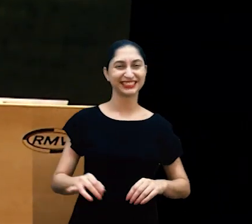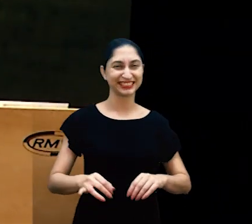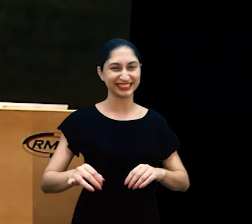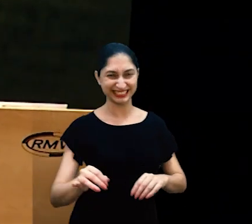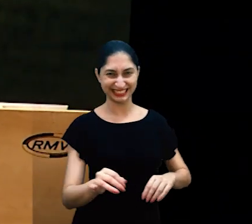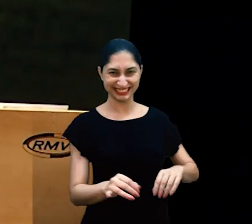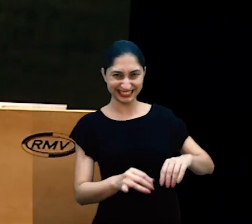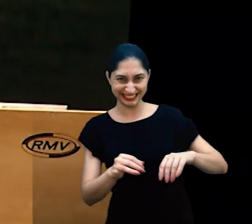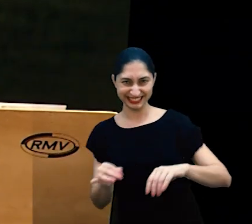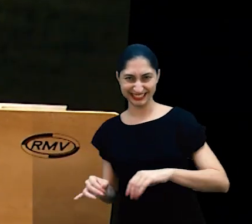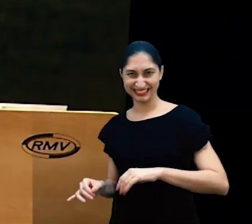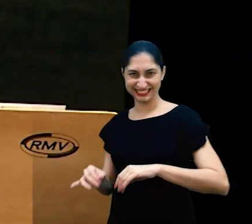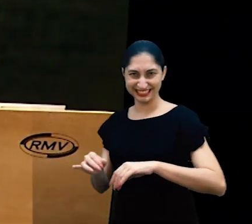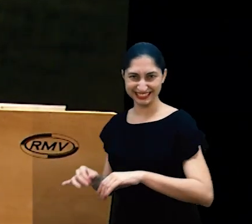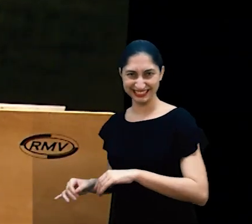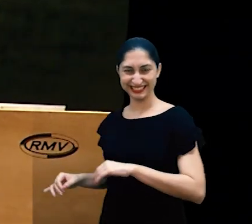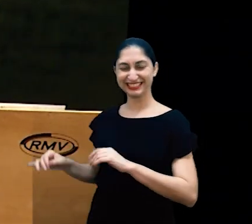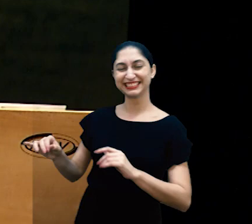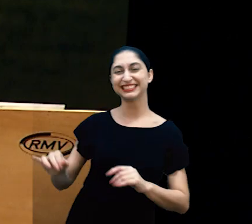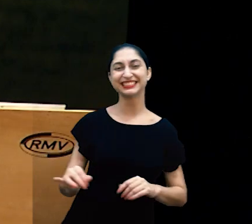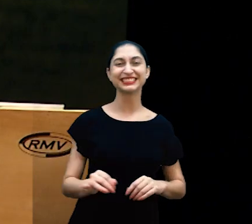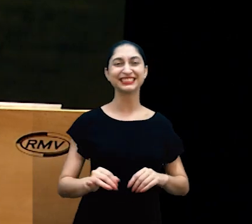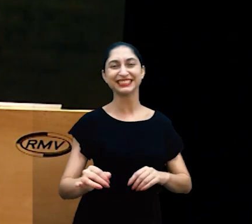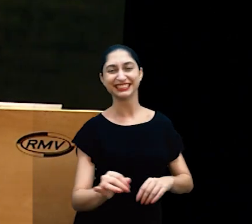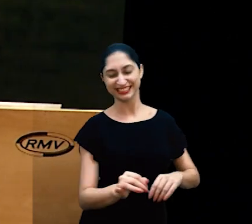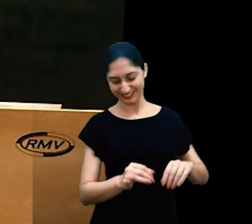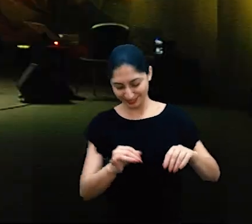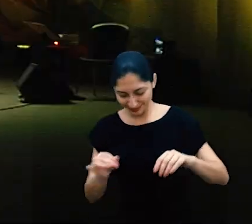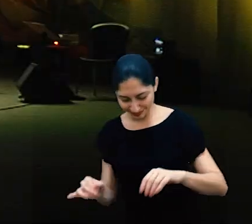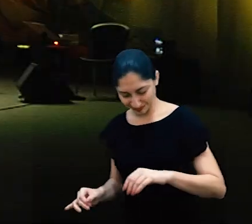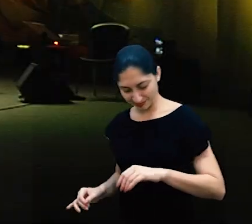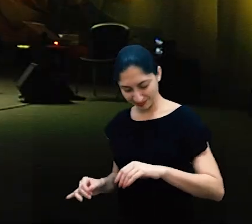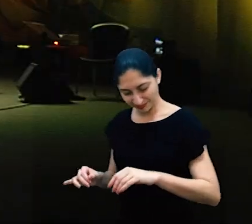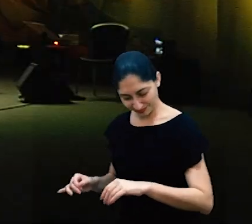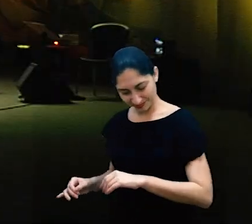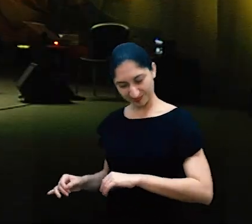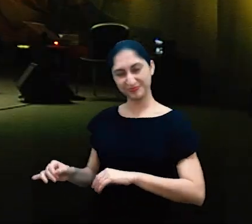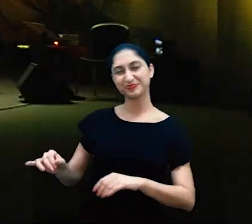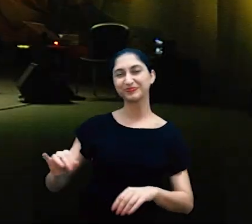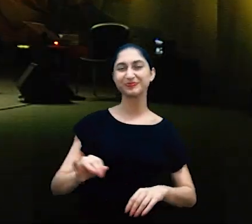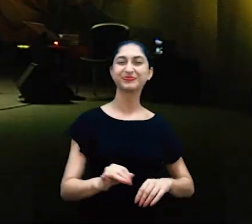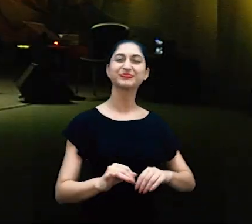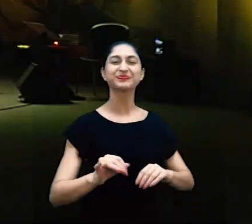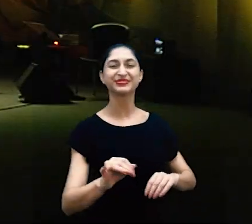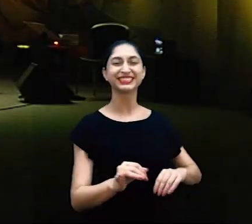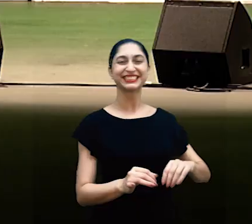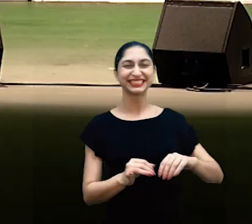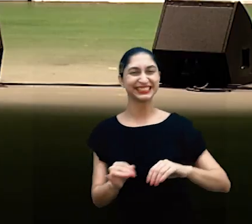Thank you.